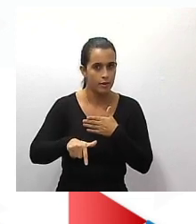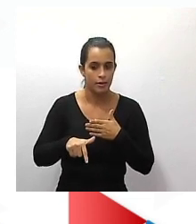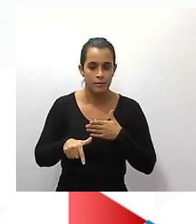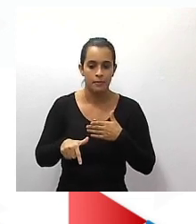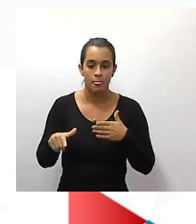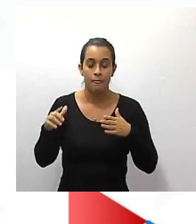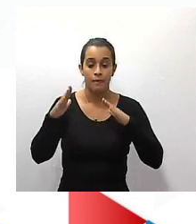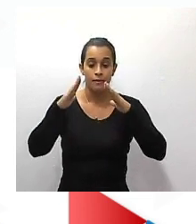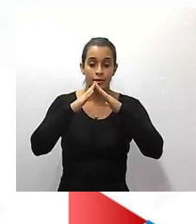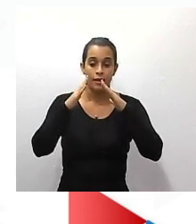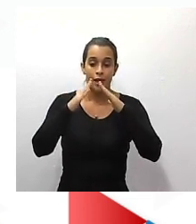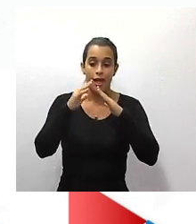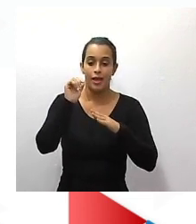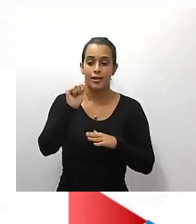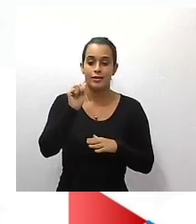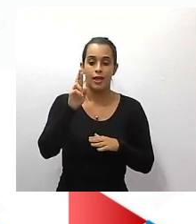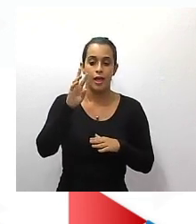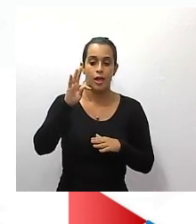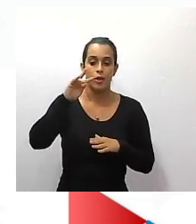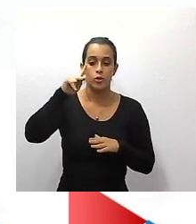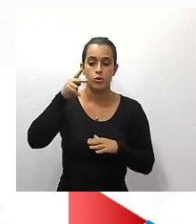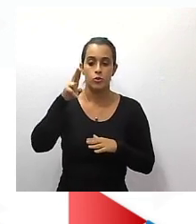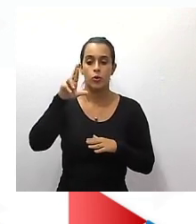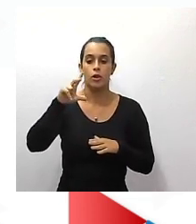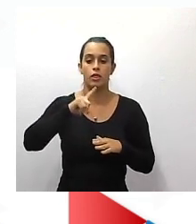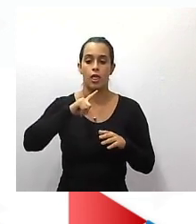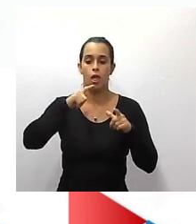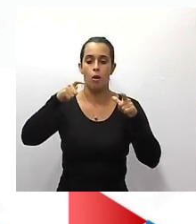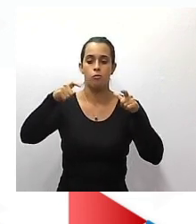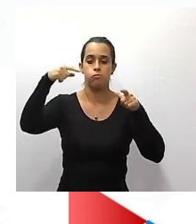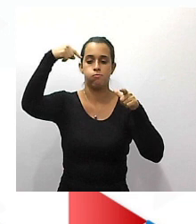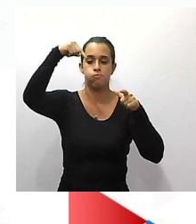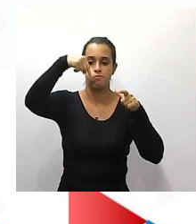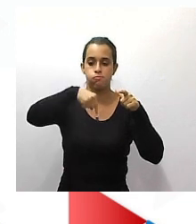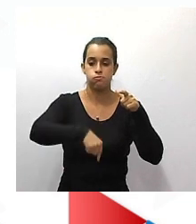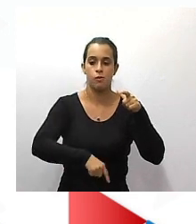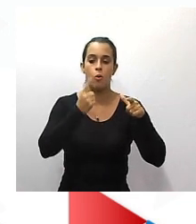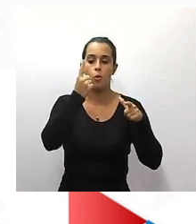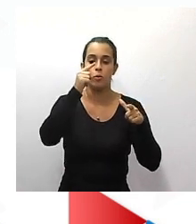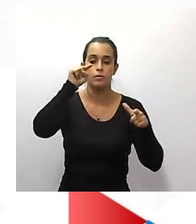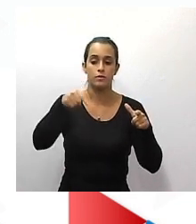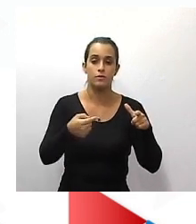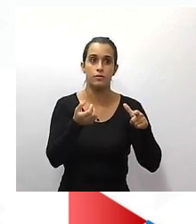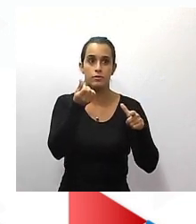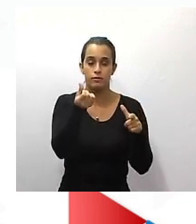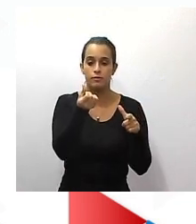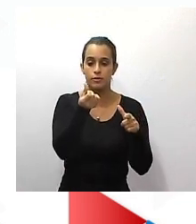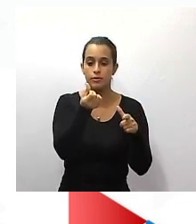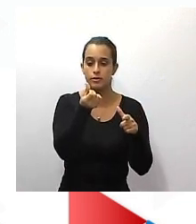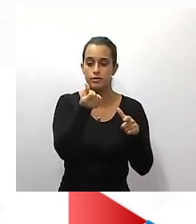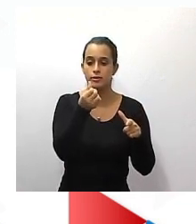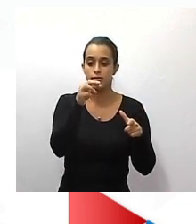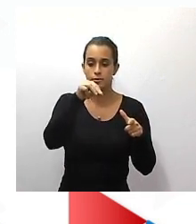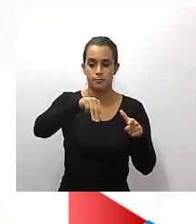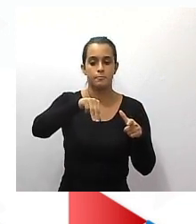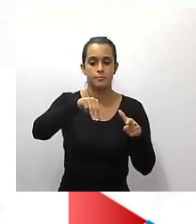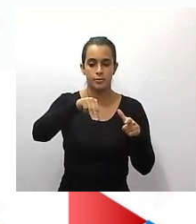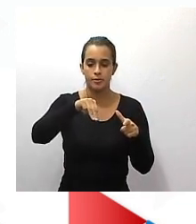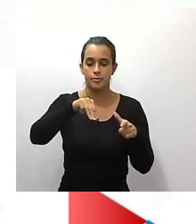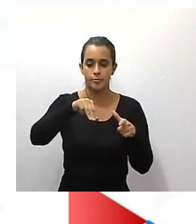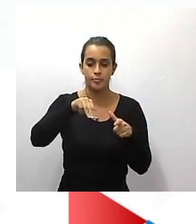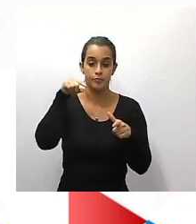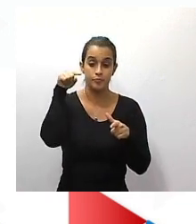Não esquece que aí a física está aplicada. E não esquece também, 1 metro cúbico equivale a 1000 litros. Agora